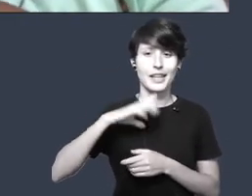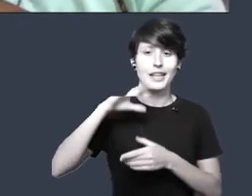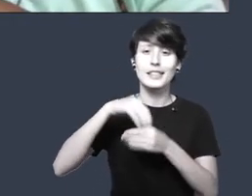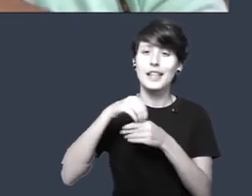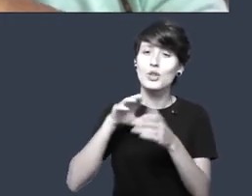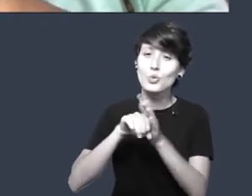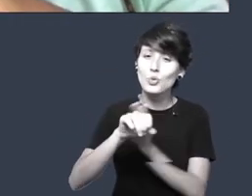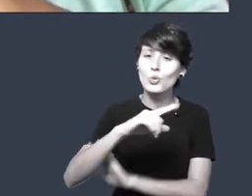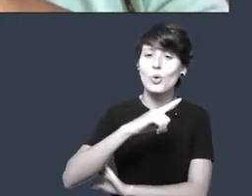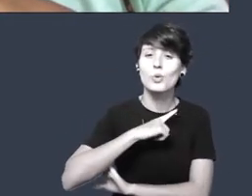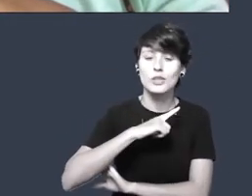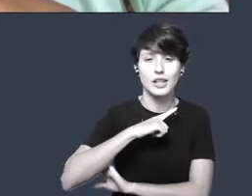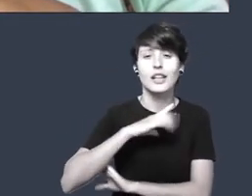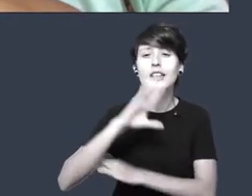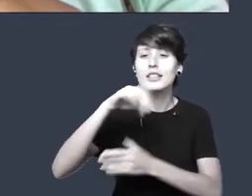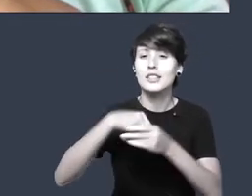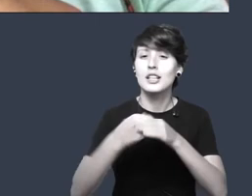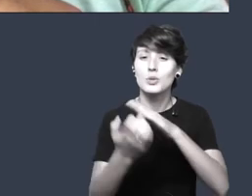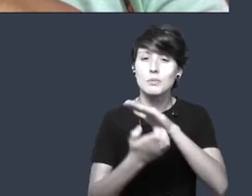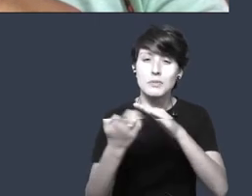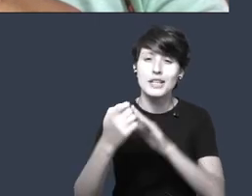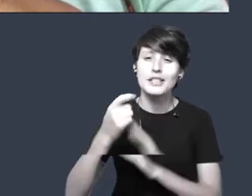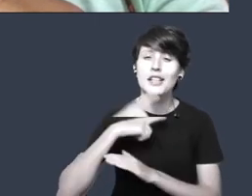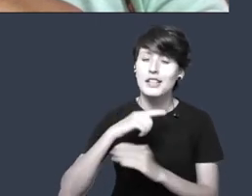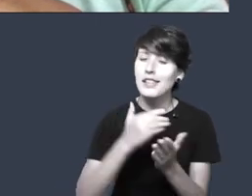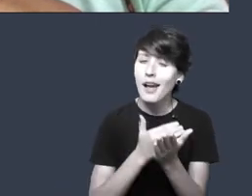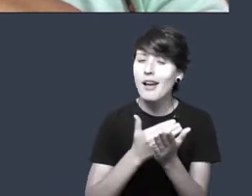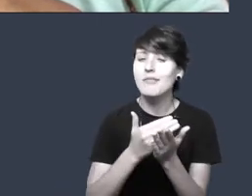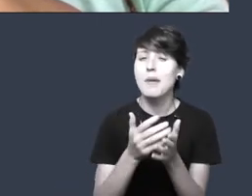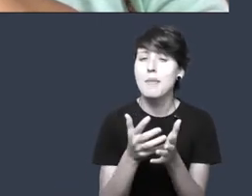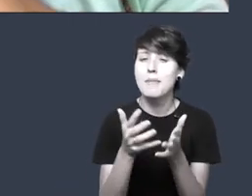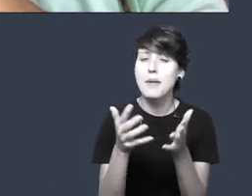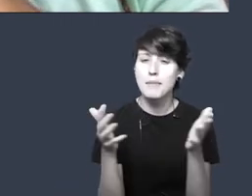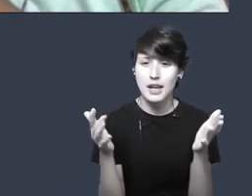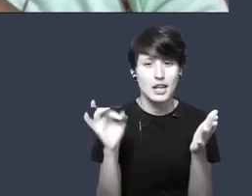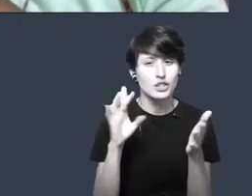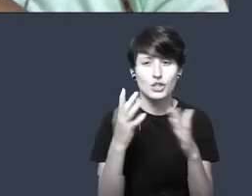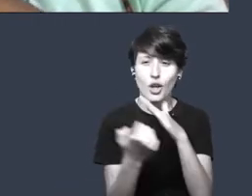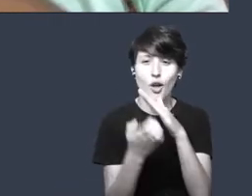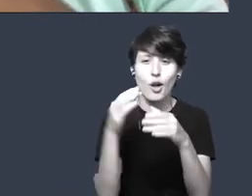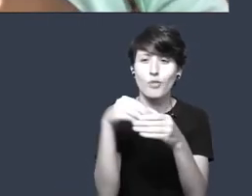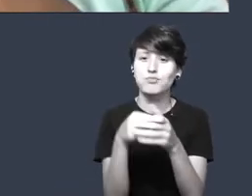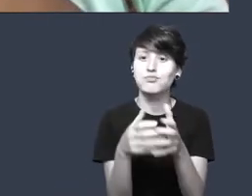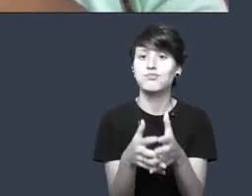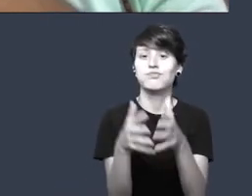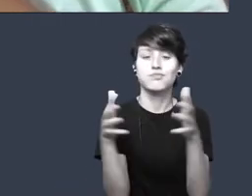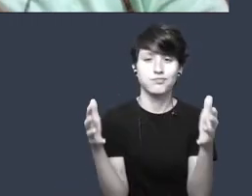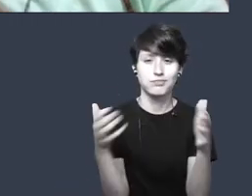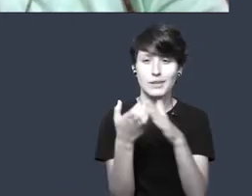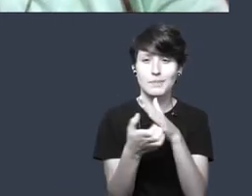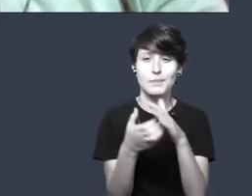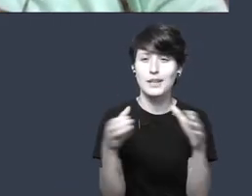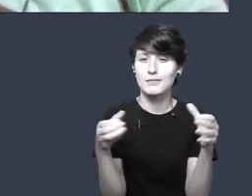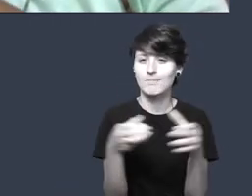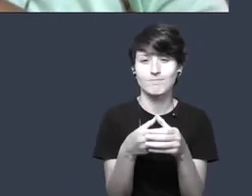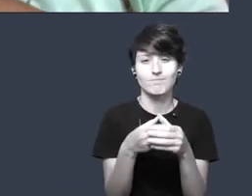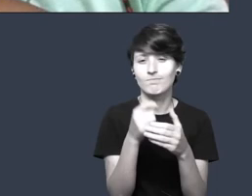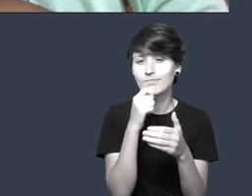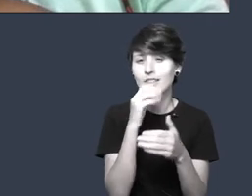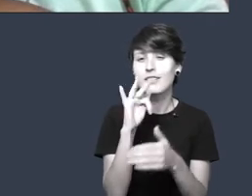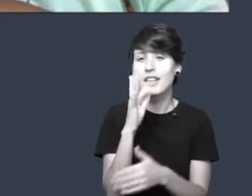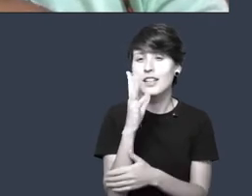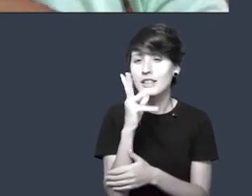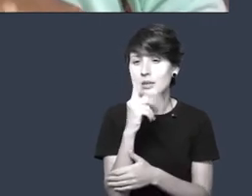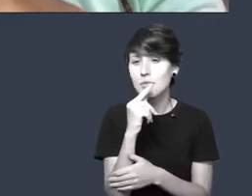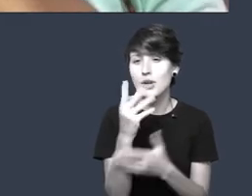tem, as empresas estão começando a ter isso. Vejam só empresas grandes até agora, né? Empresa pequena, eu acho que ainda vai levar muito tempo para isso